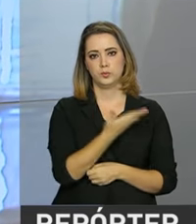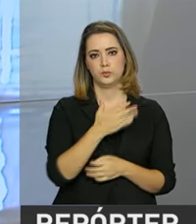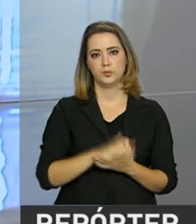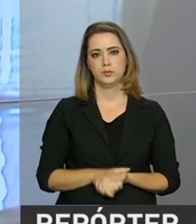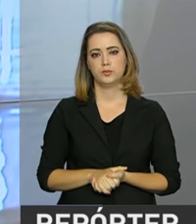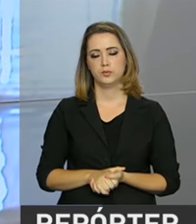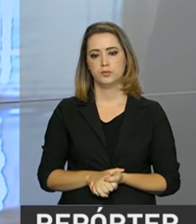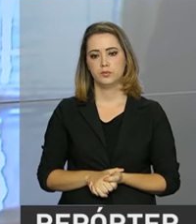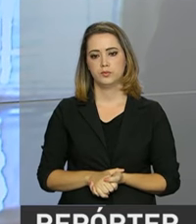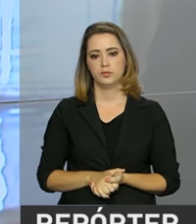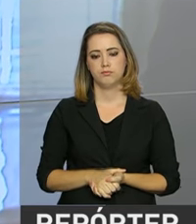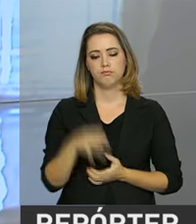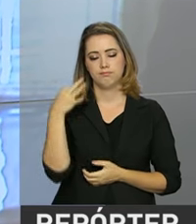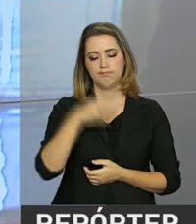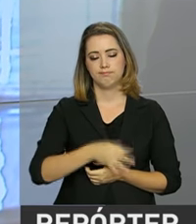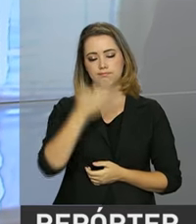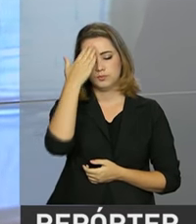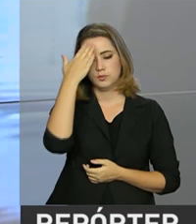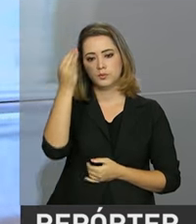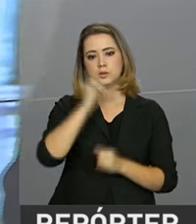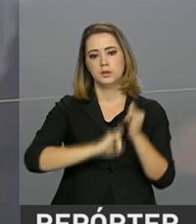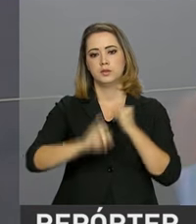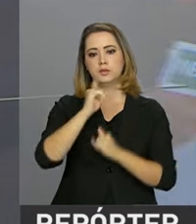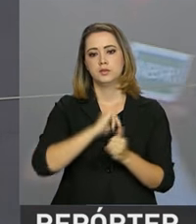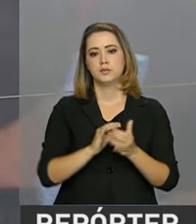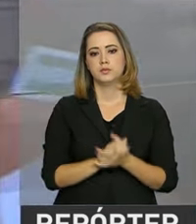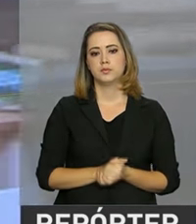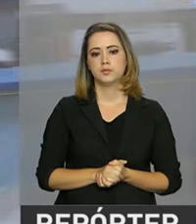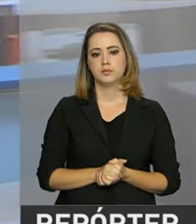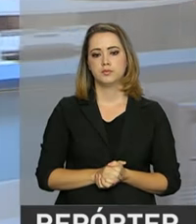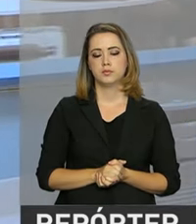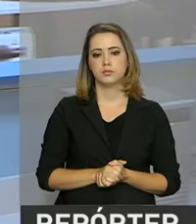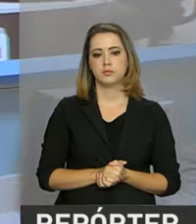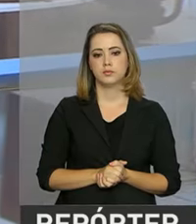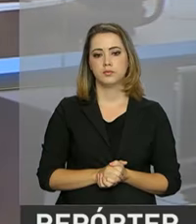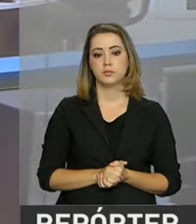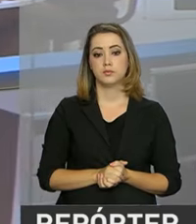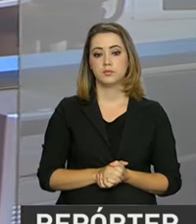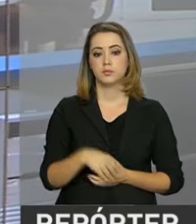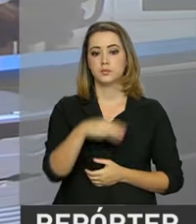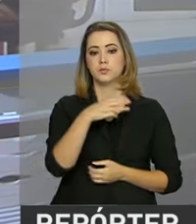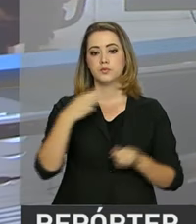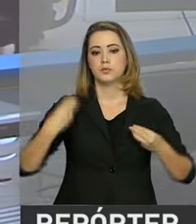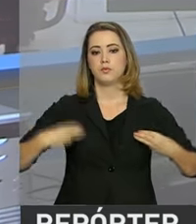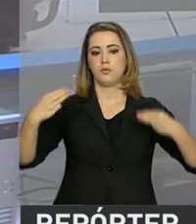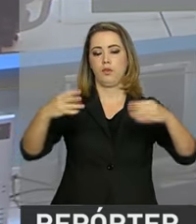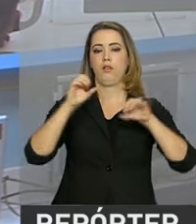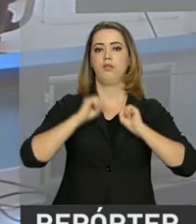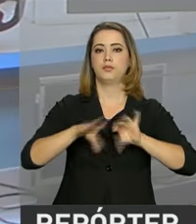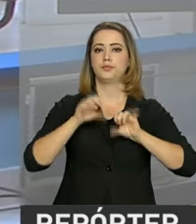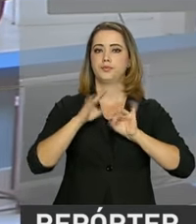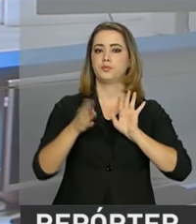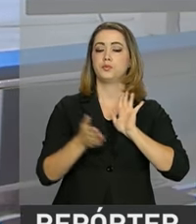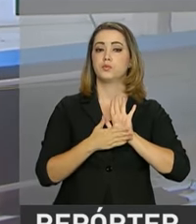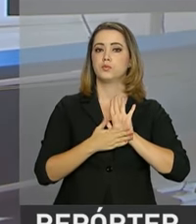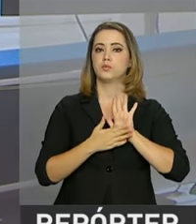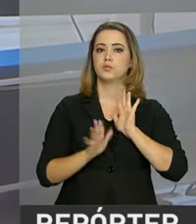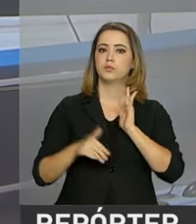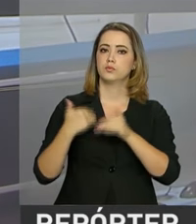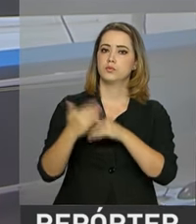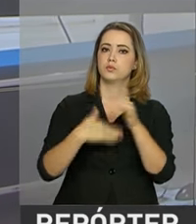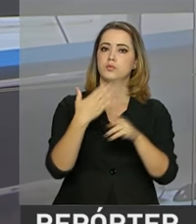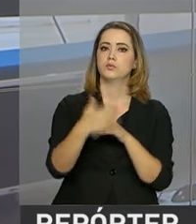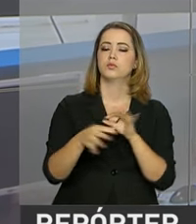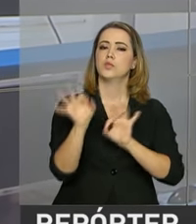estúdio, Roberto. Tá certo, Ney. Obrigado pelas informações. O Ministério da Educação apresenta os últimos avanços no processo